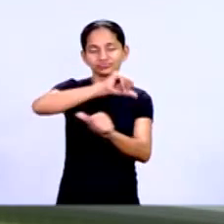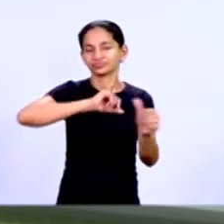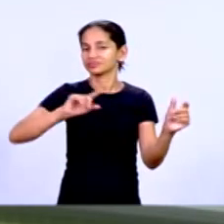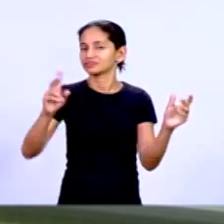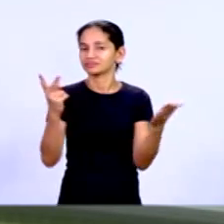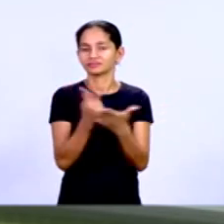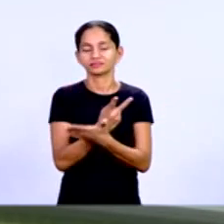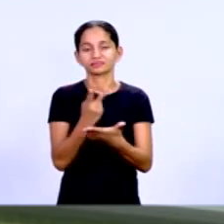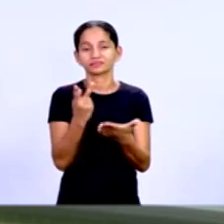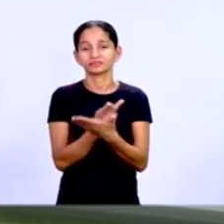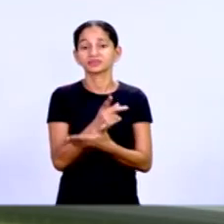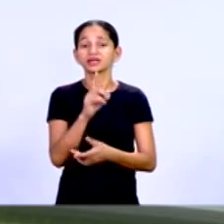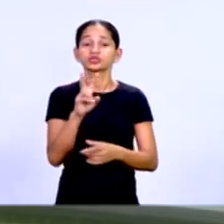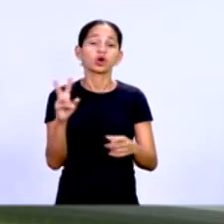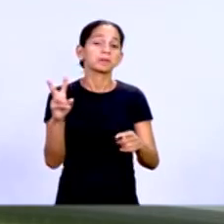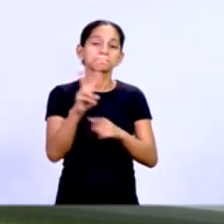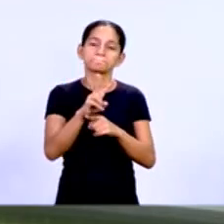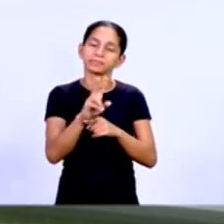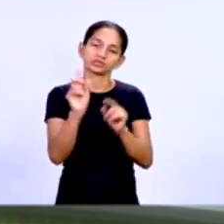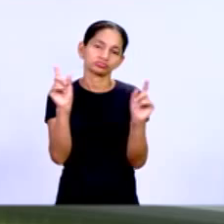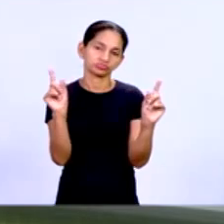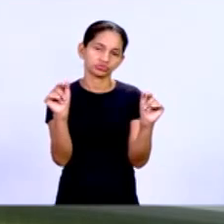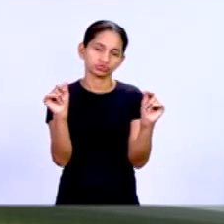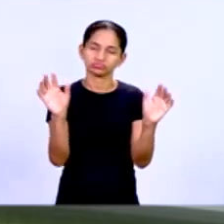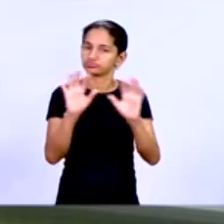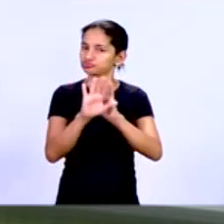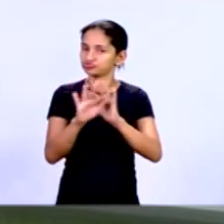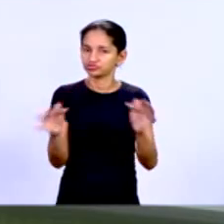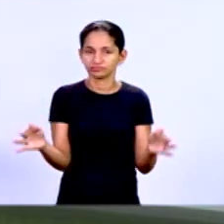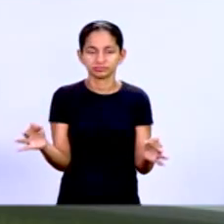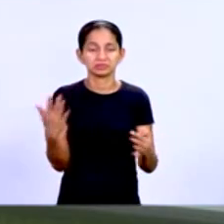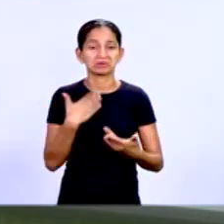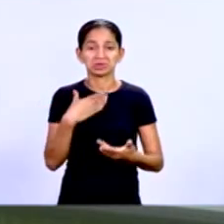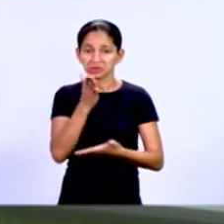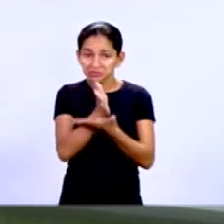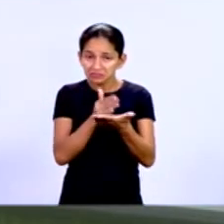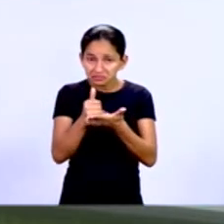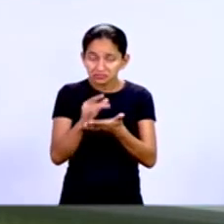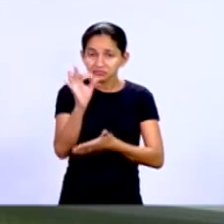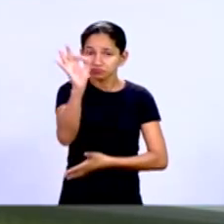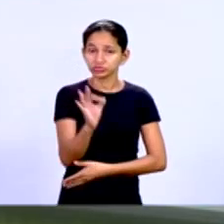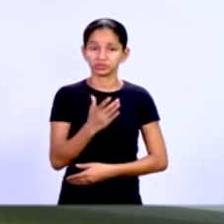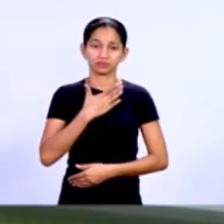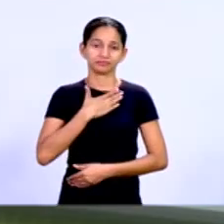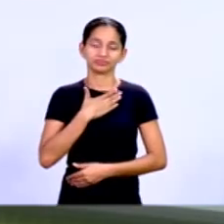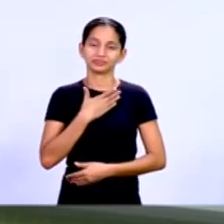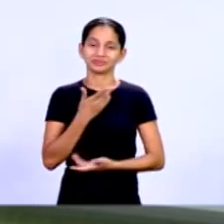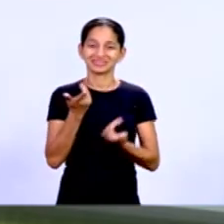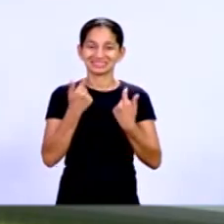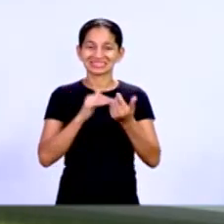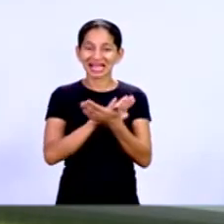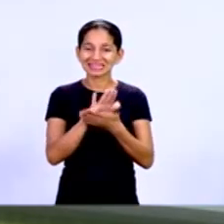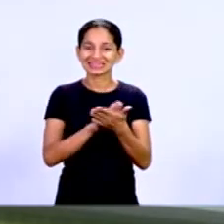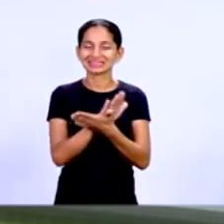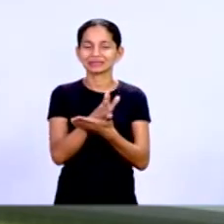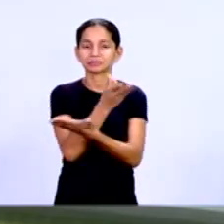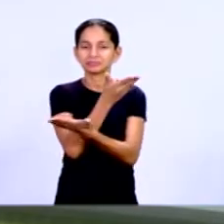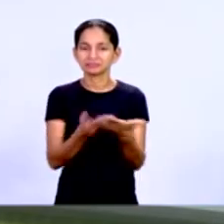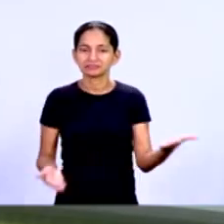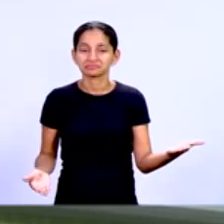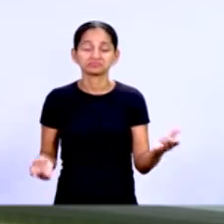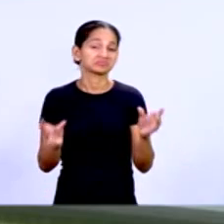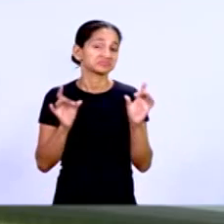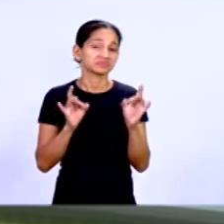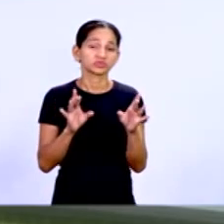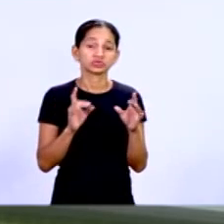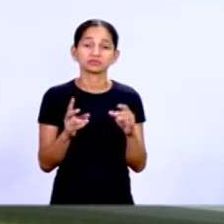Valores. Passa a ser o quê? Um empréstimo. Então você não tem participação na lucratividade ou no prejuízo da empresa. Então você simplesmente vai receber o dinheiro que